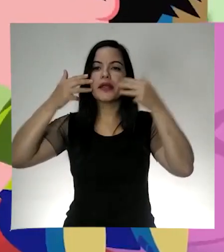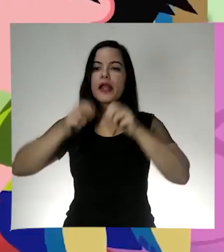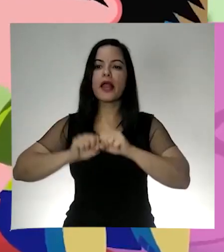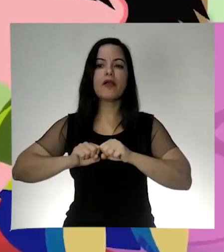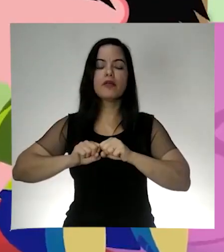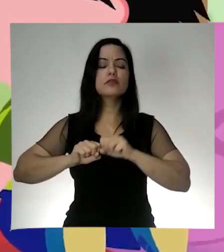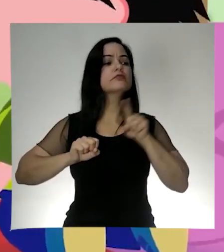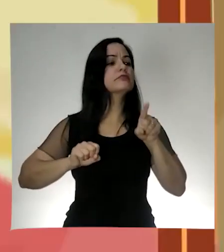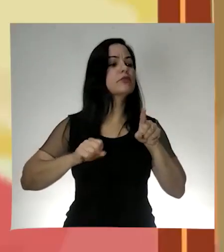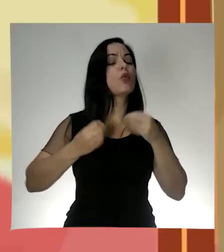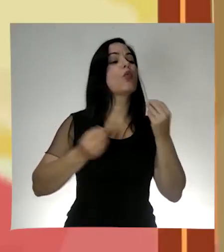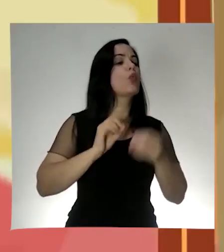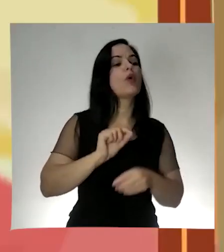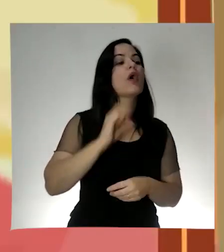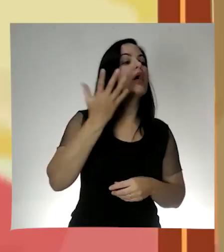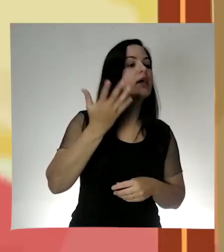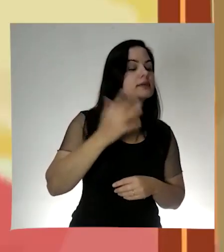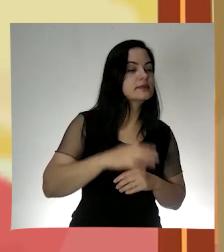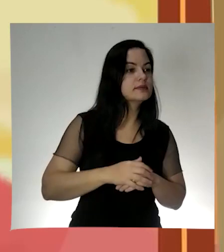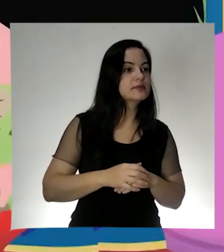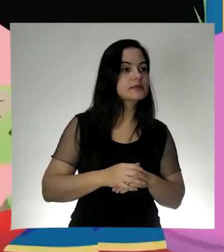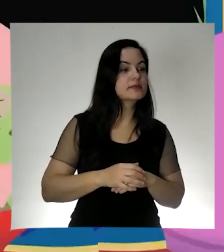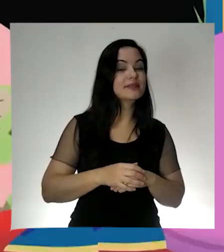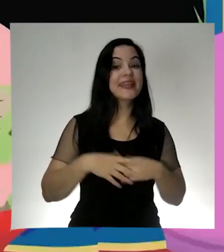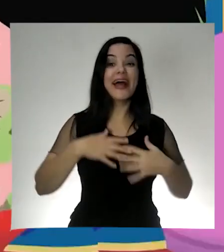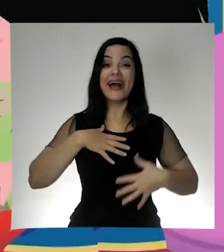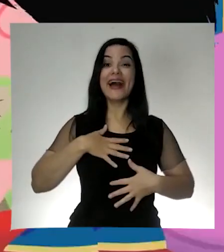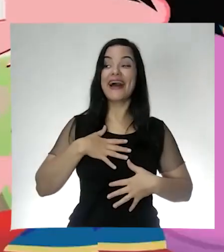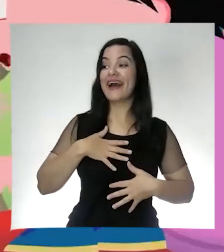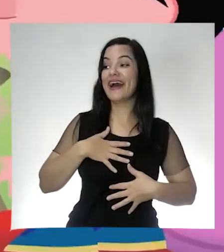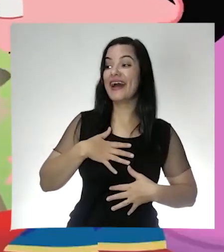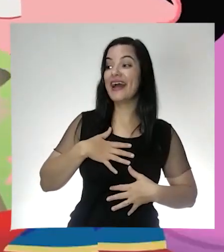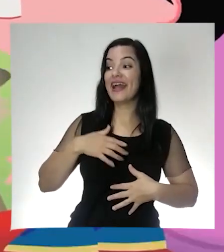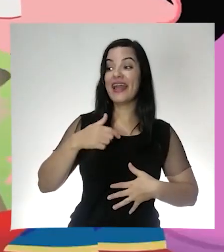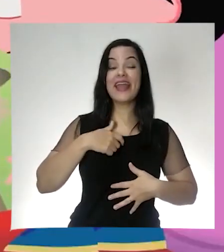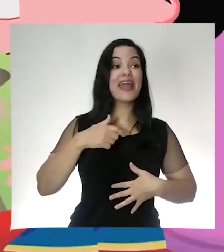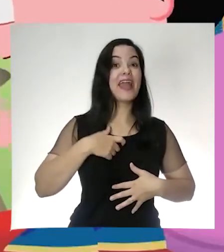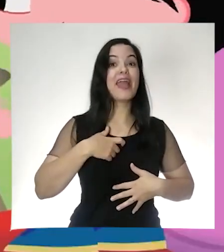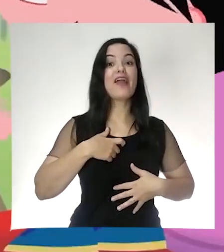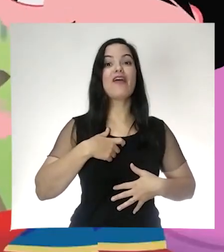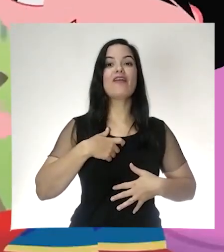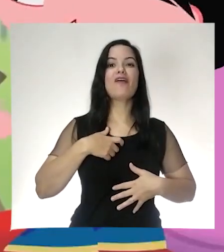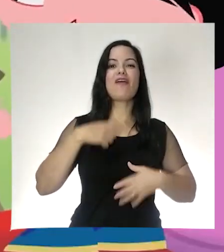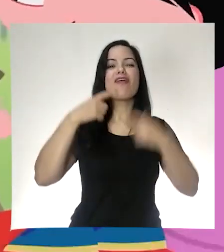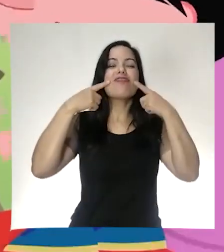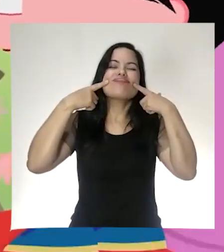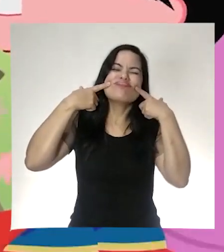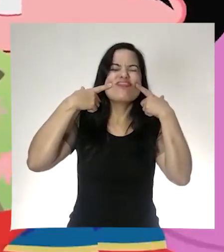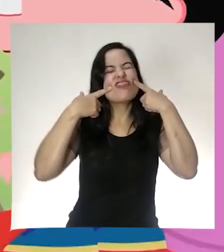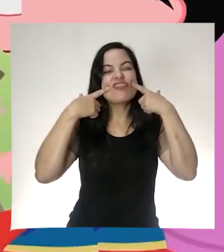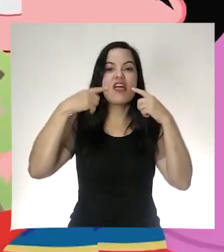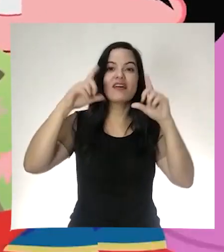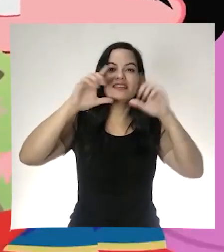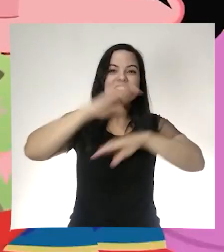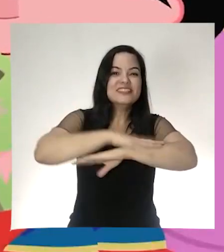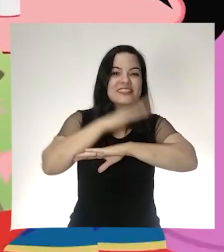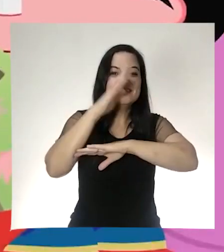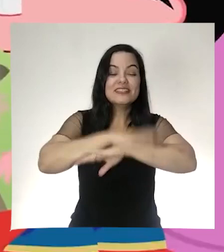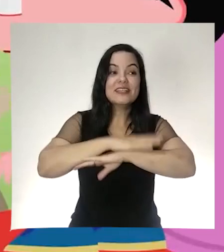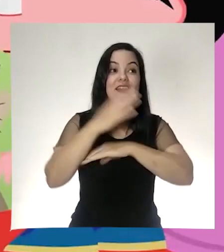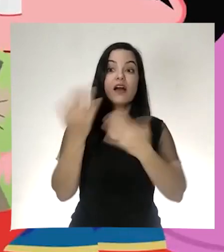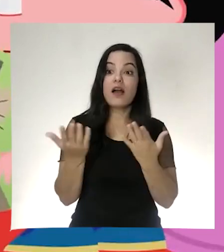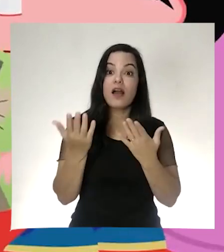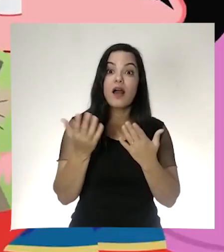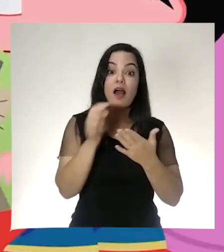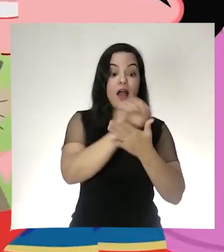E com o seu lado, Júpiter, o que aconteceu? Eu tô fazendo careta pra janela. O lado